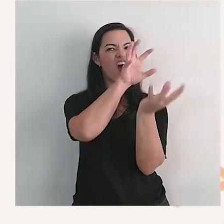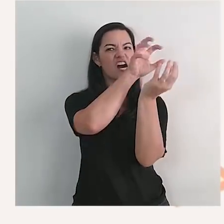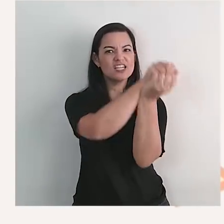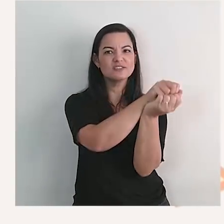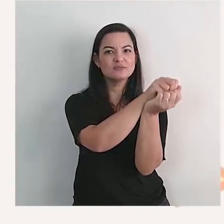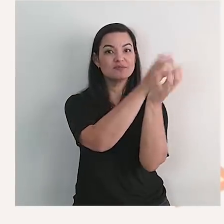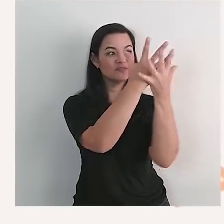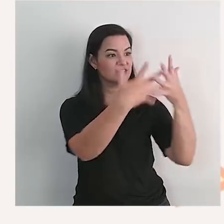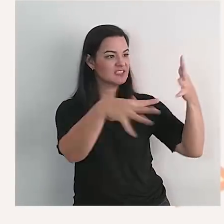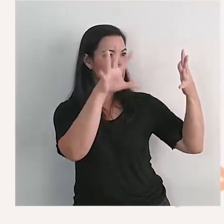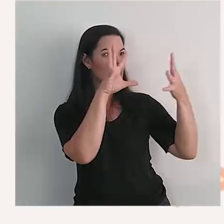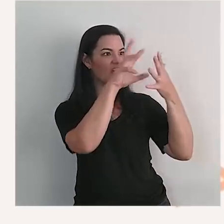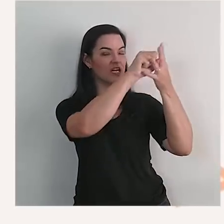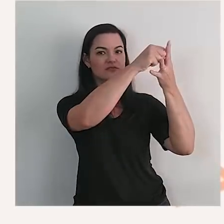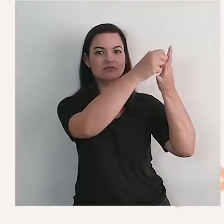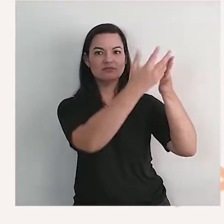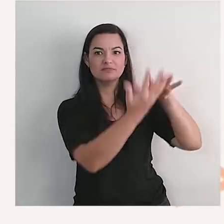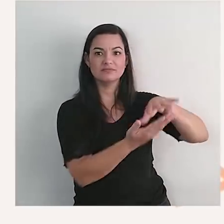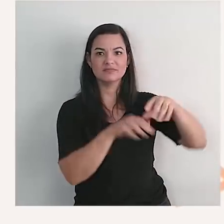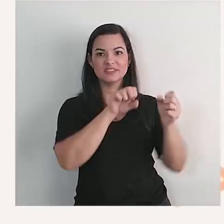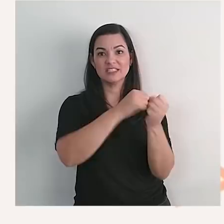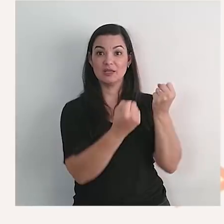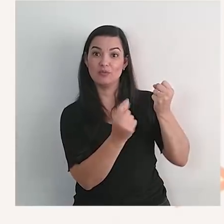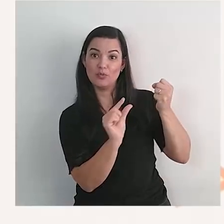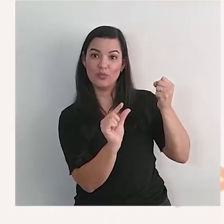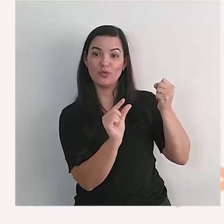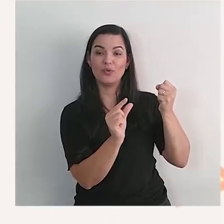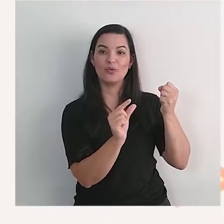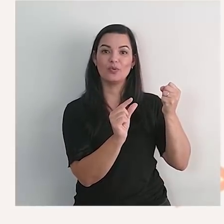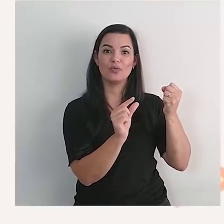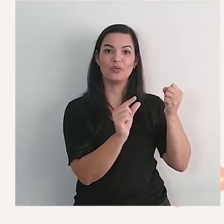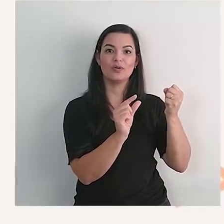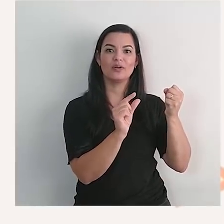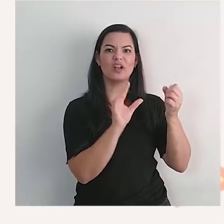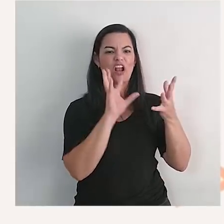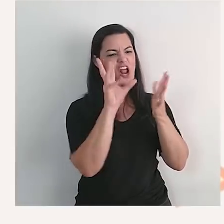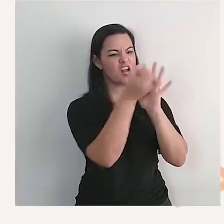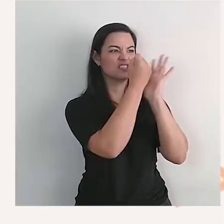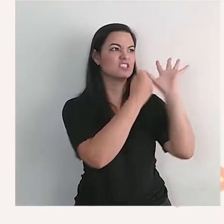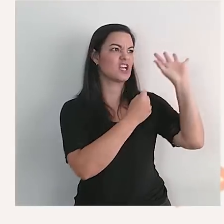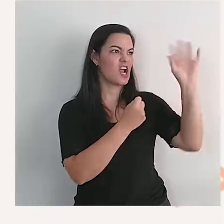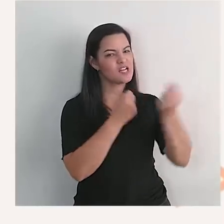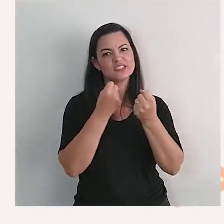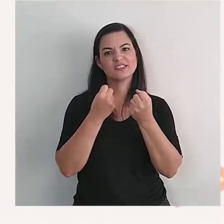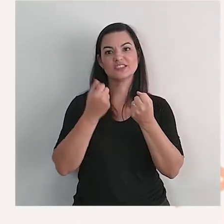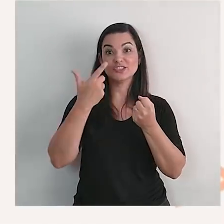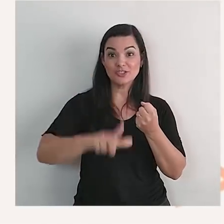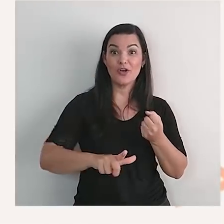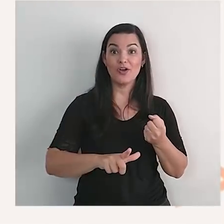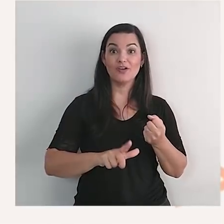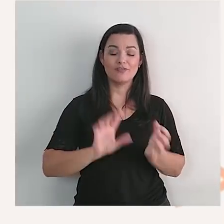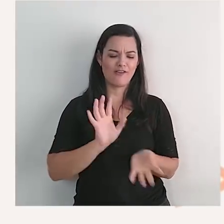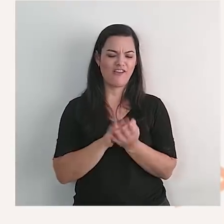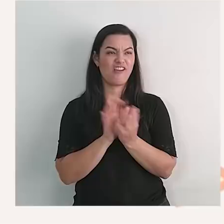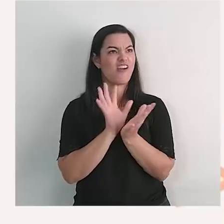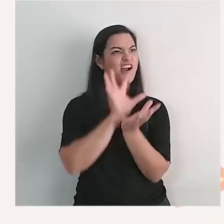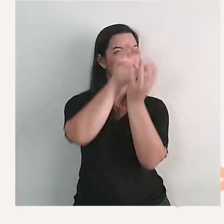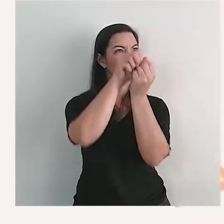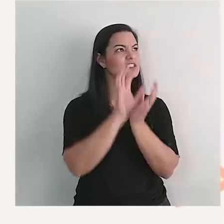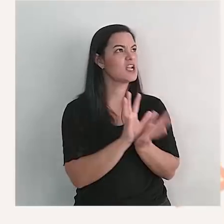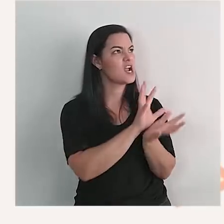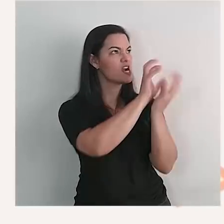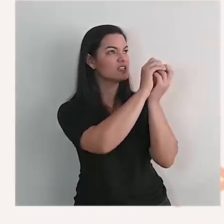mordeu uma teia e a teia quebrou um pedacinho. E ele de novo e cortou o